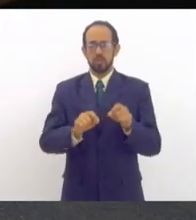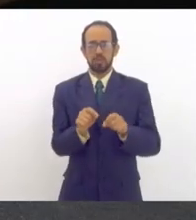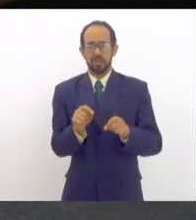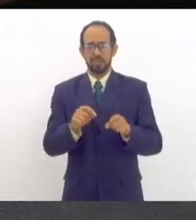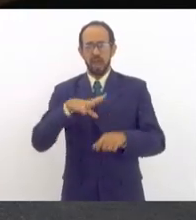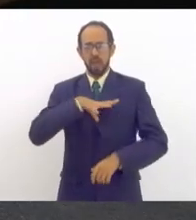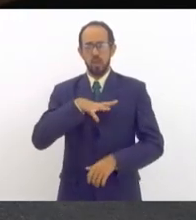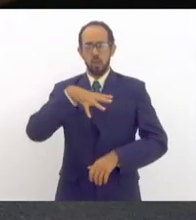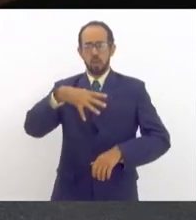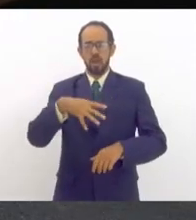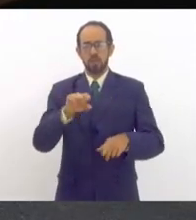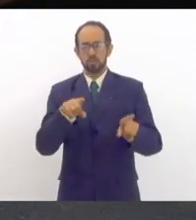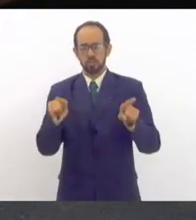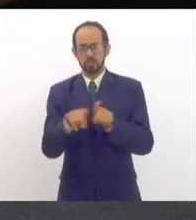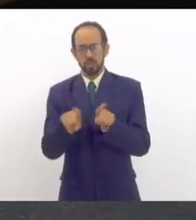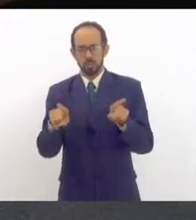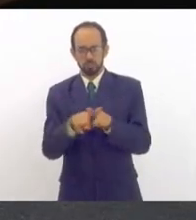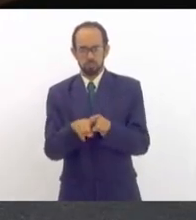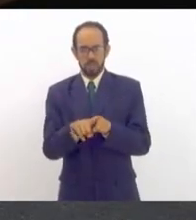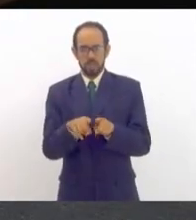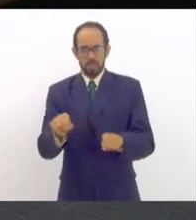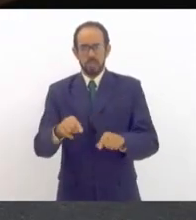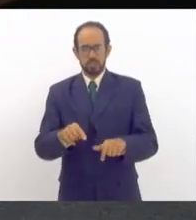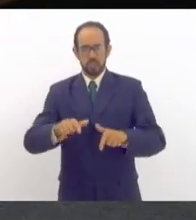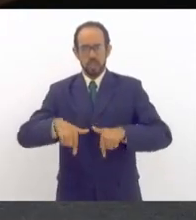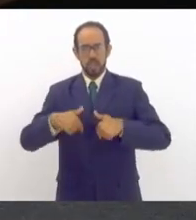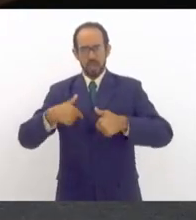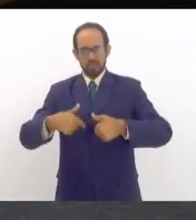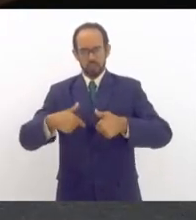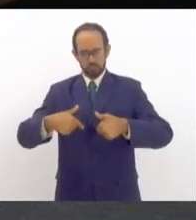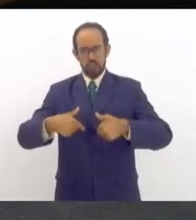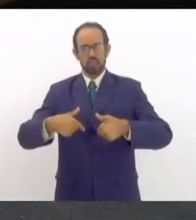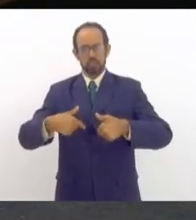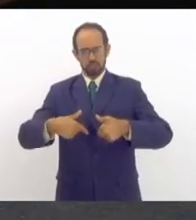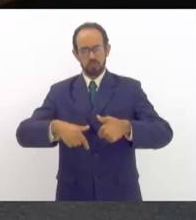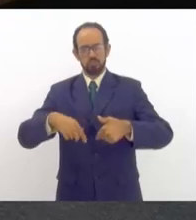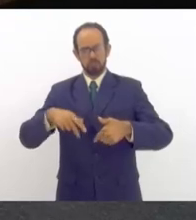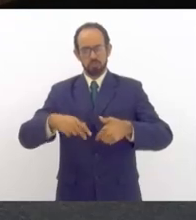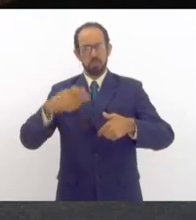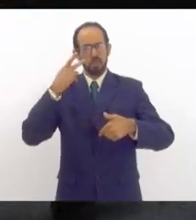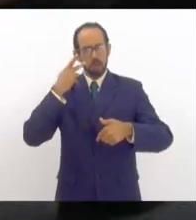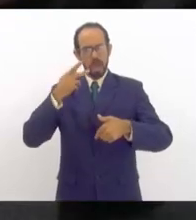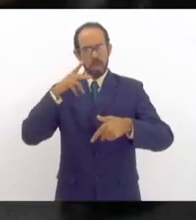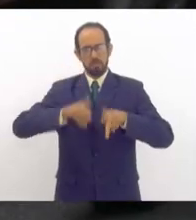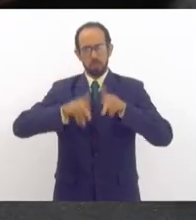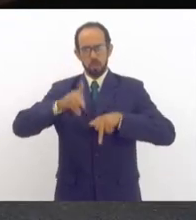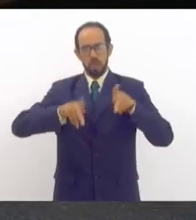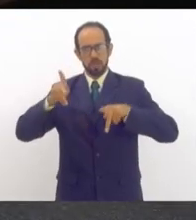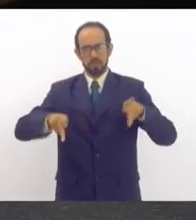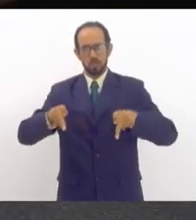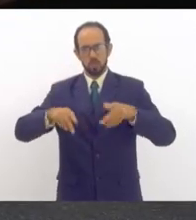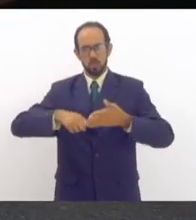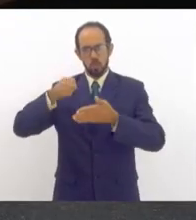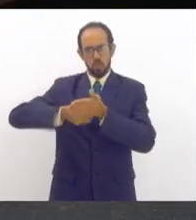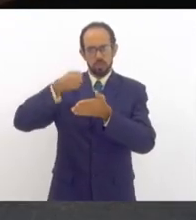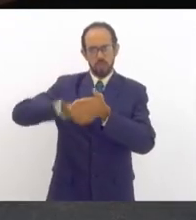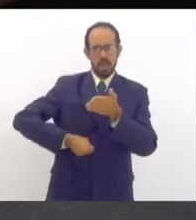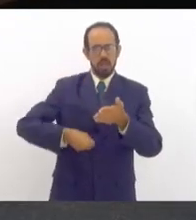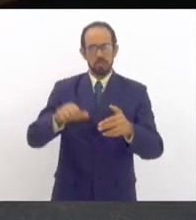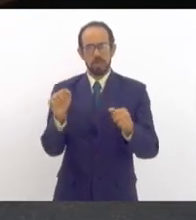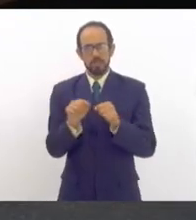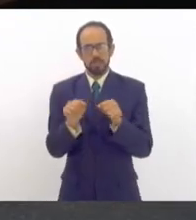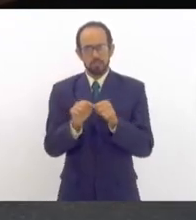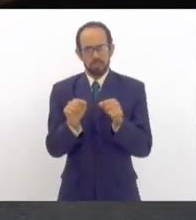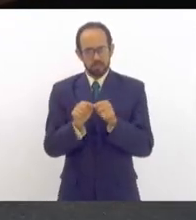a coragem tomar iniciativa de Lutar Pelo seu povo lutar para que a realidade